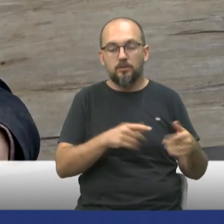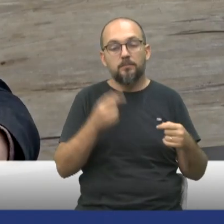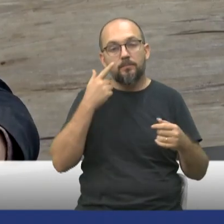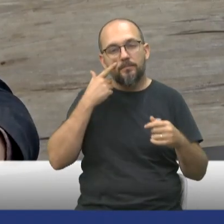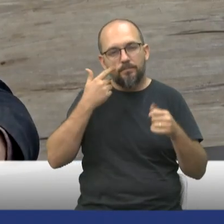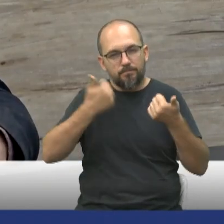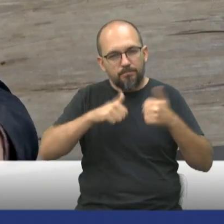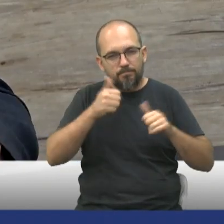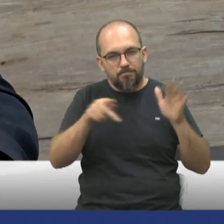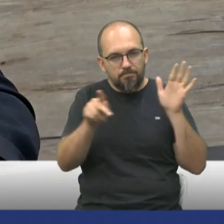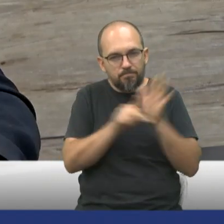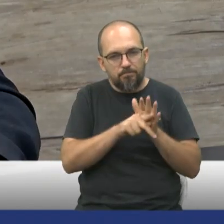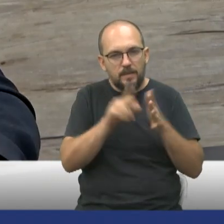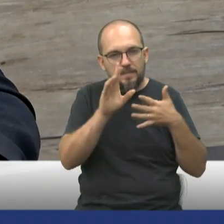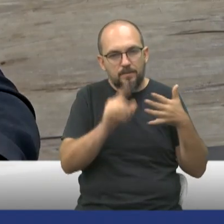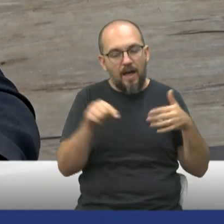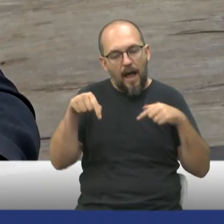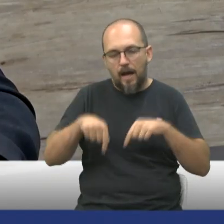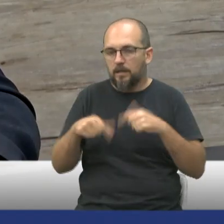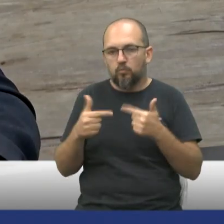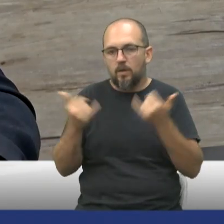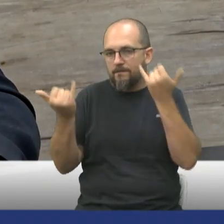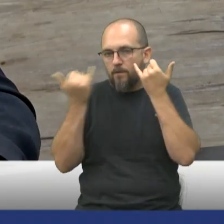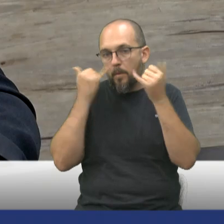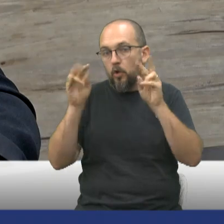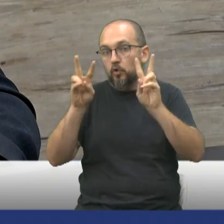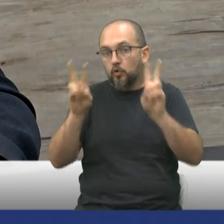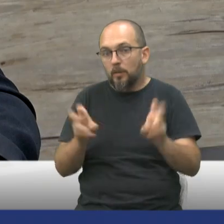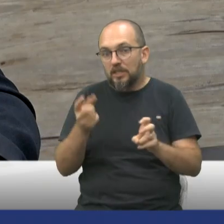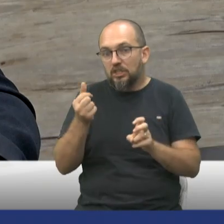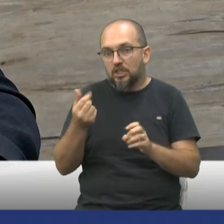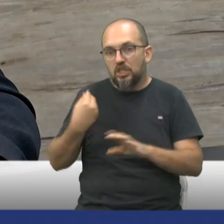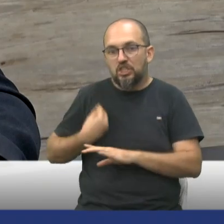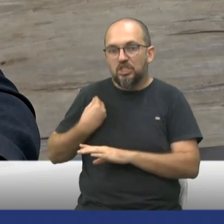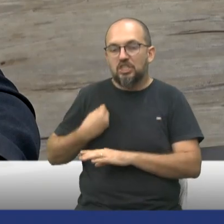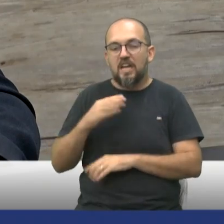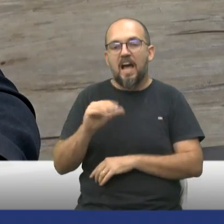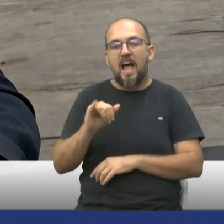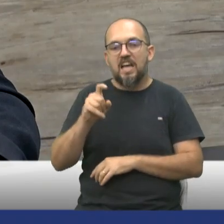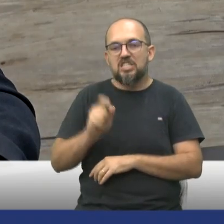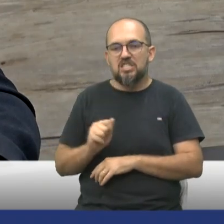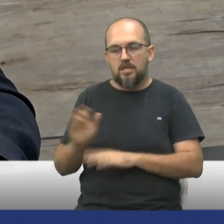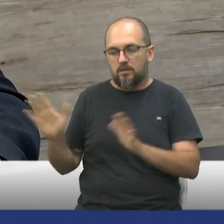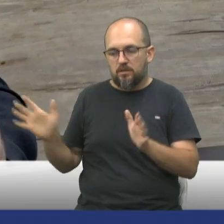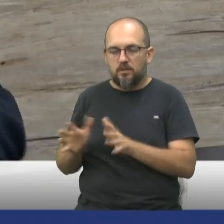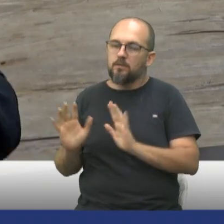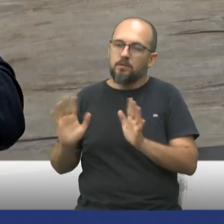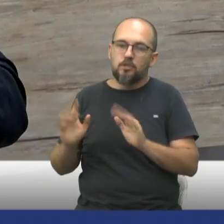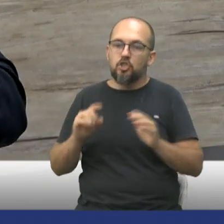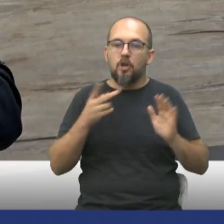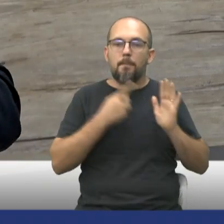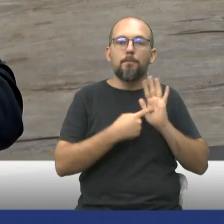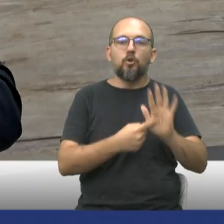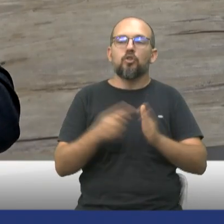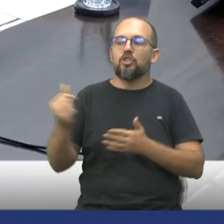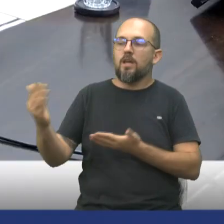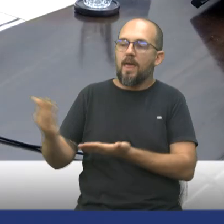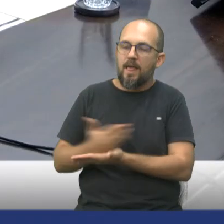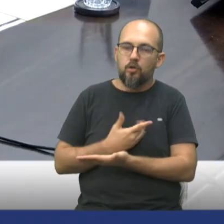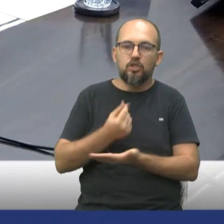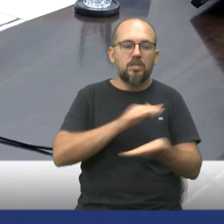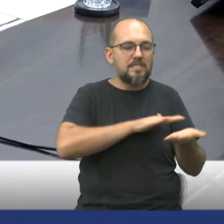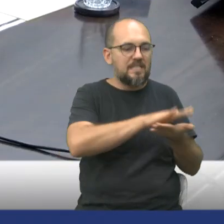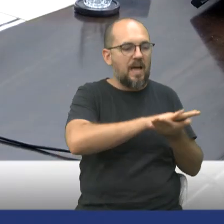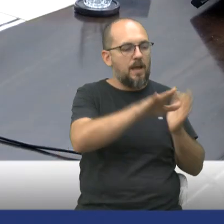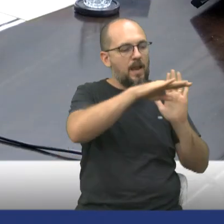análise específica, né? Porque aqui a gente não está com a informação do dinheiro em caixa, a gente só mostrou as receitas, despesas e a execução